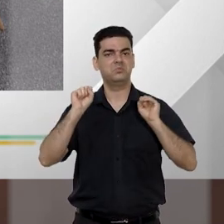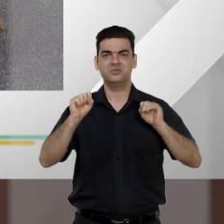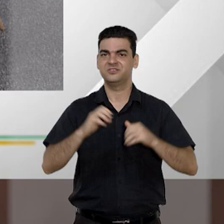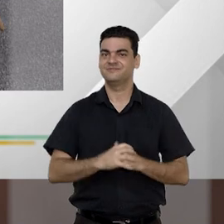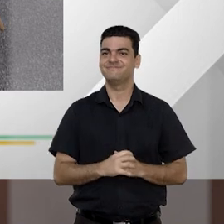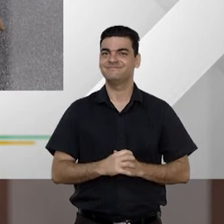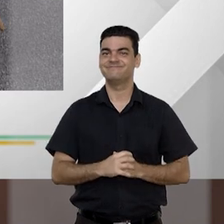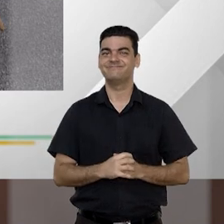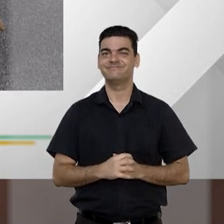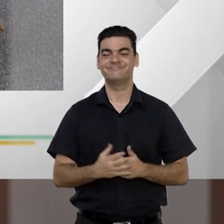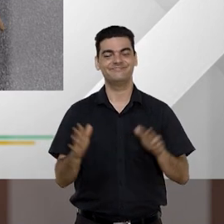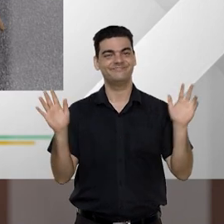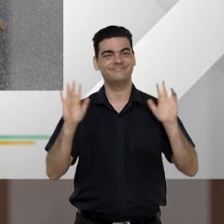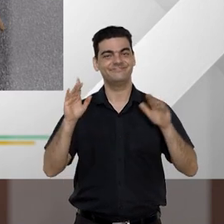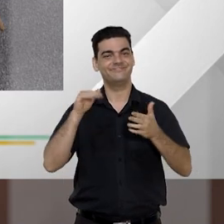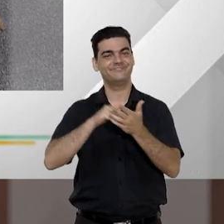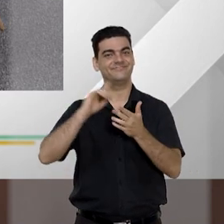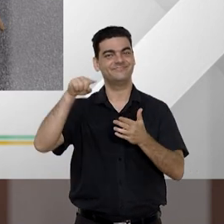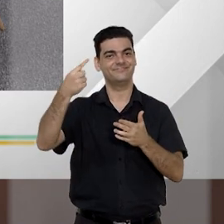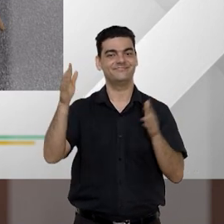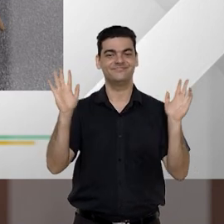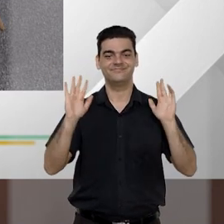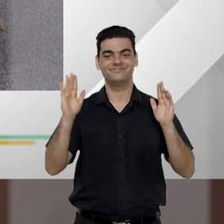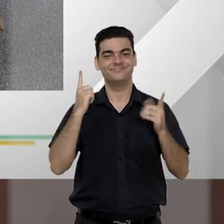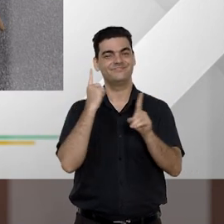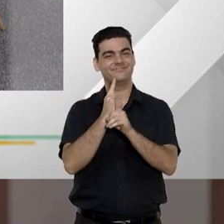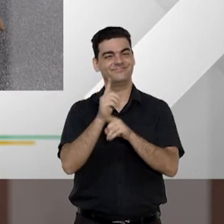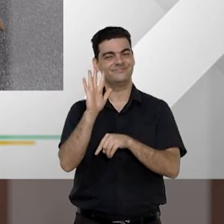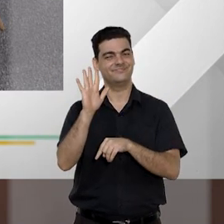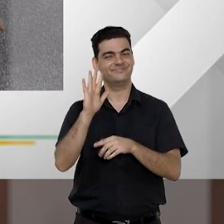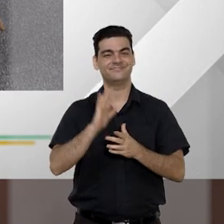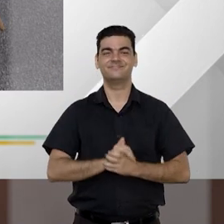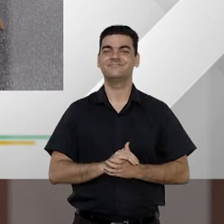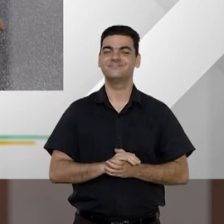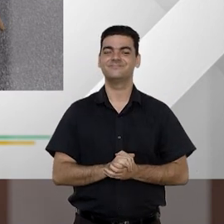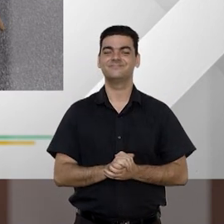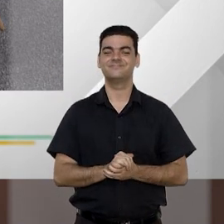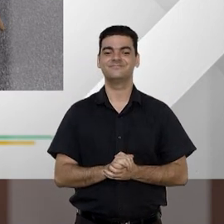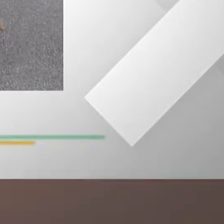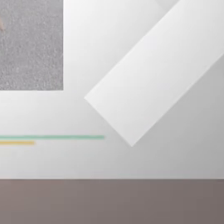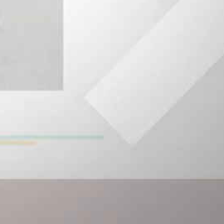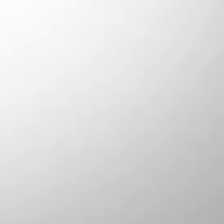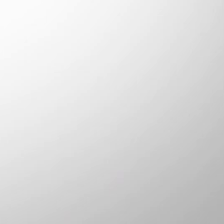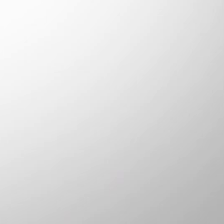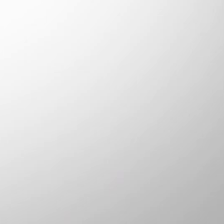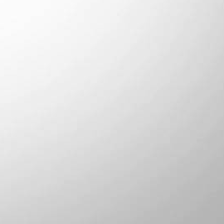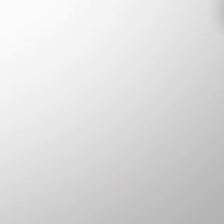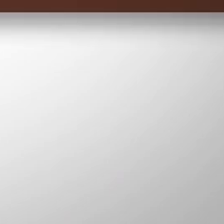de sua preferência. É isso, pessoal. Tchau, tchau. Até a próxima. A gente se encontra.